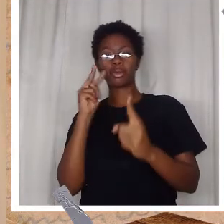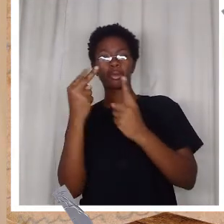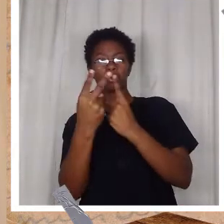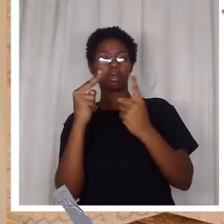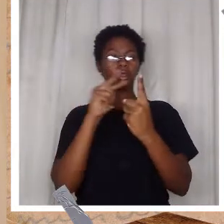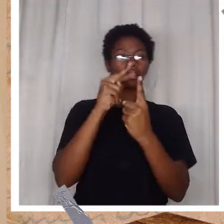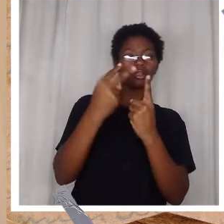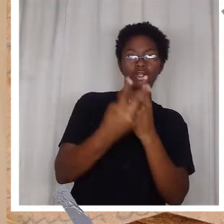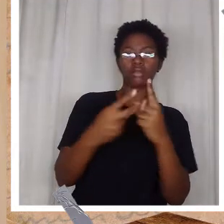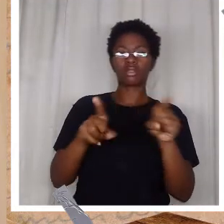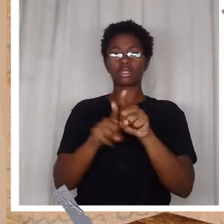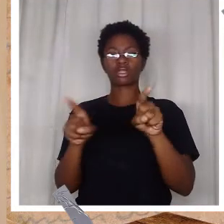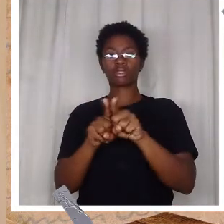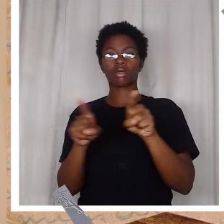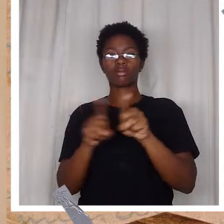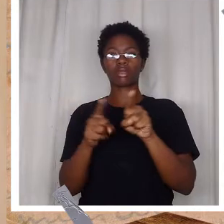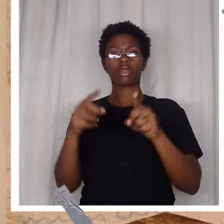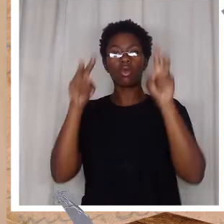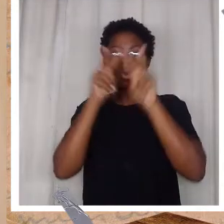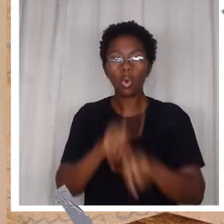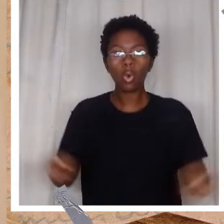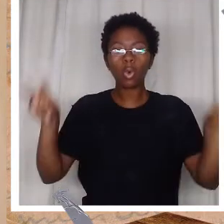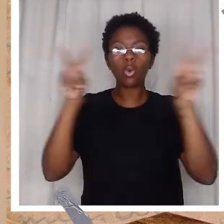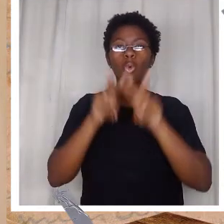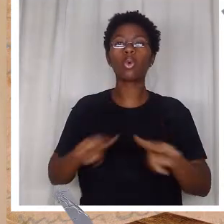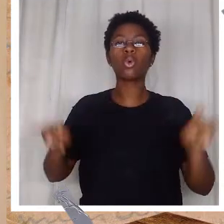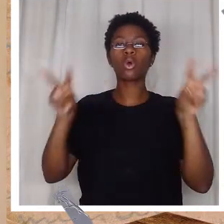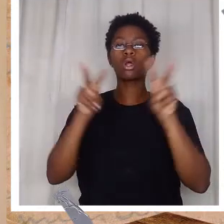e trazendo ele, o seu olhar, para uma expressão